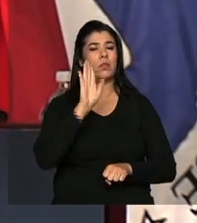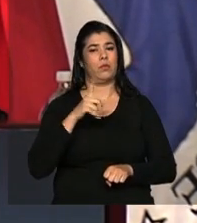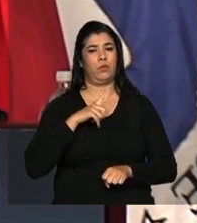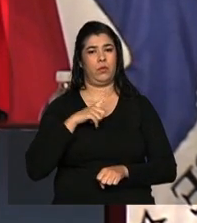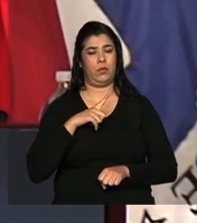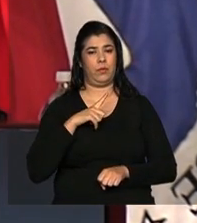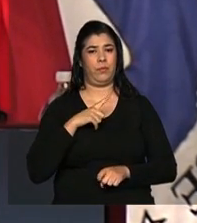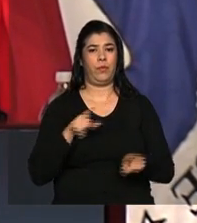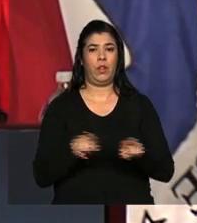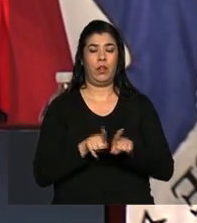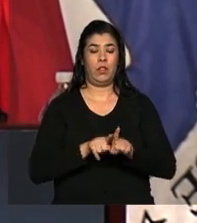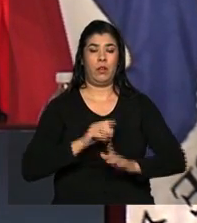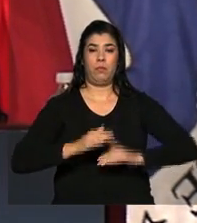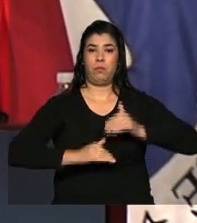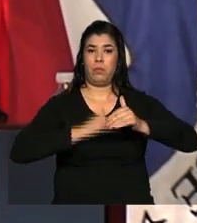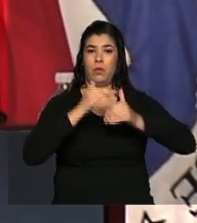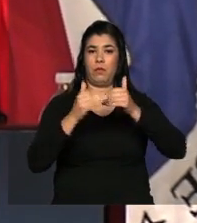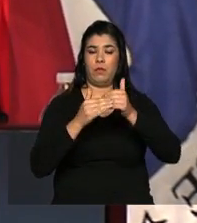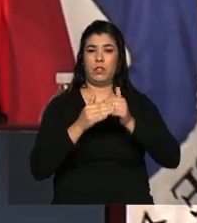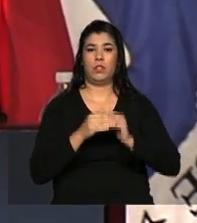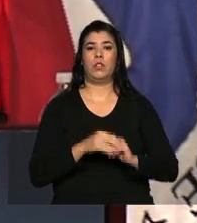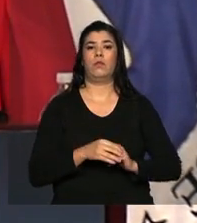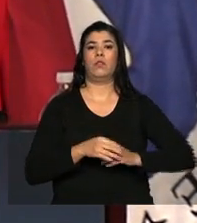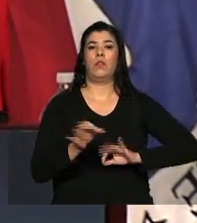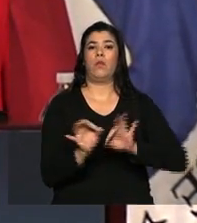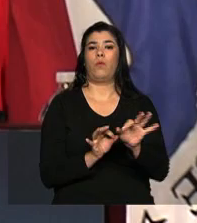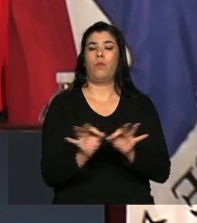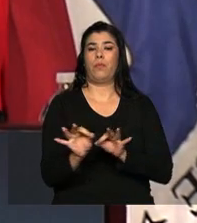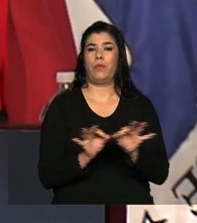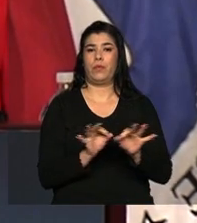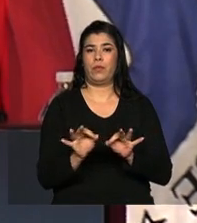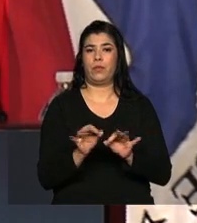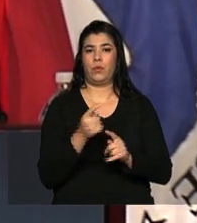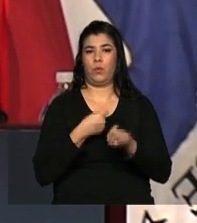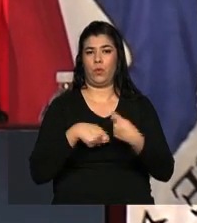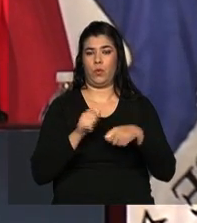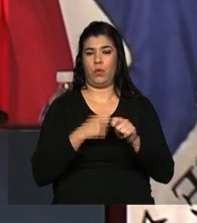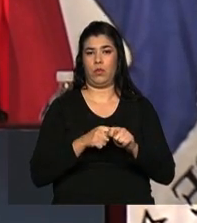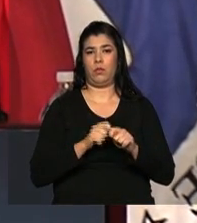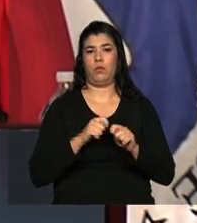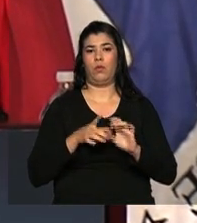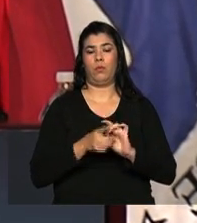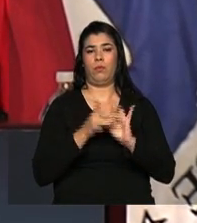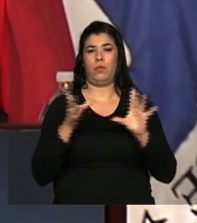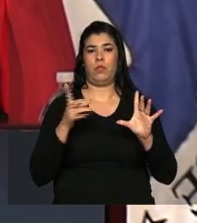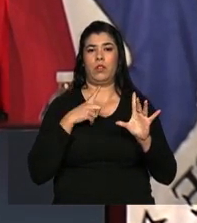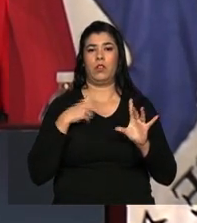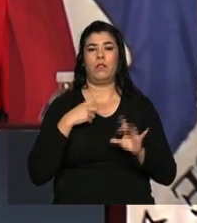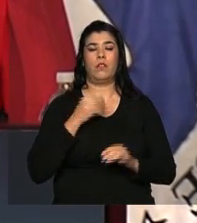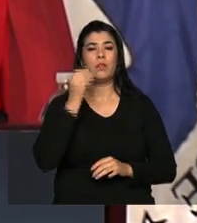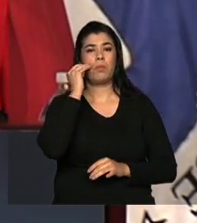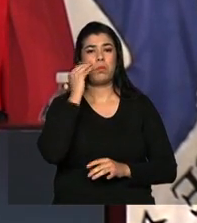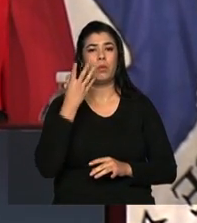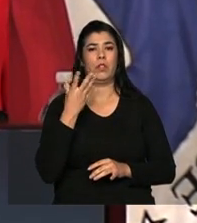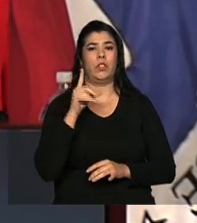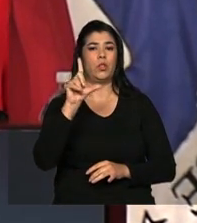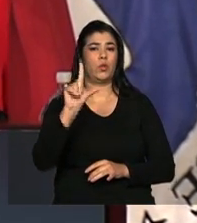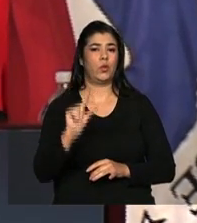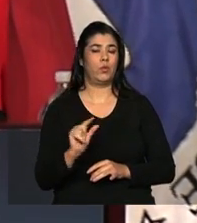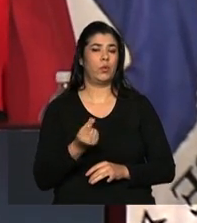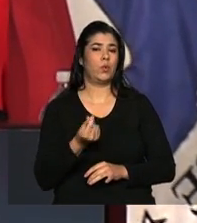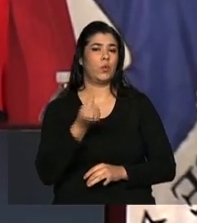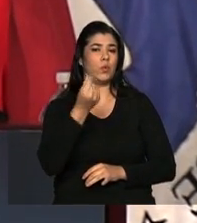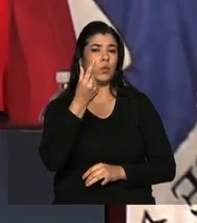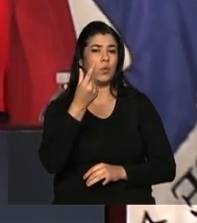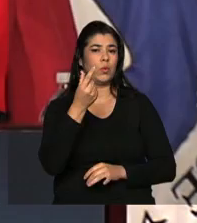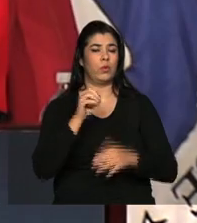no operador econômico autorizado, que baixará os custos das empresas envolvidas no